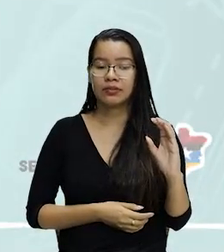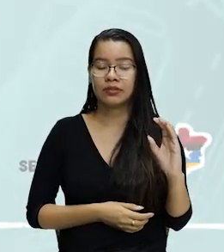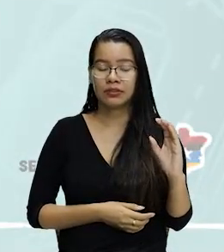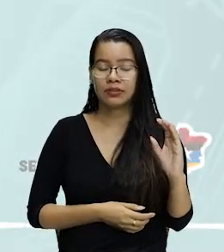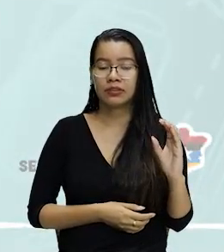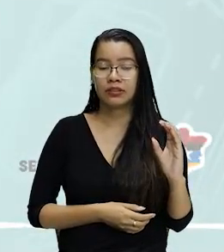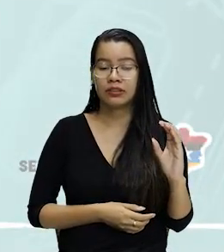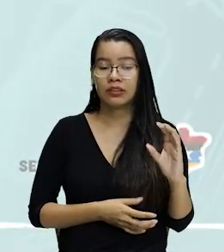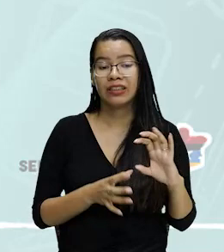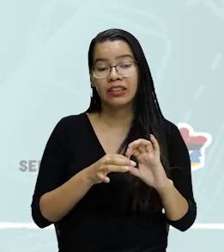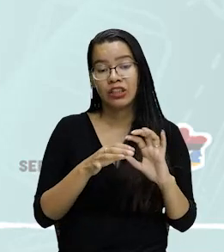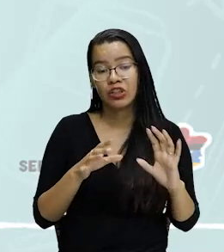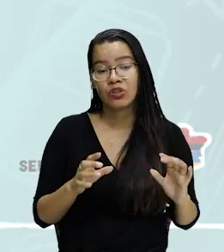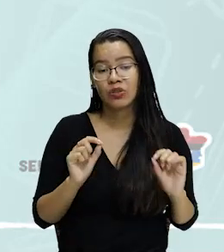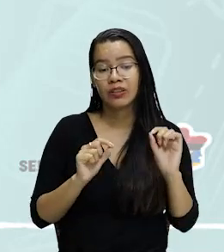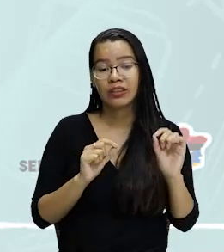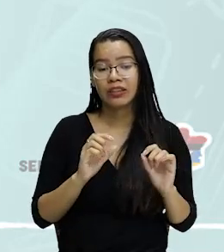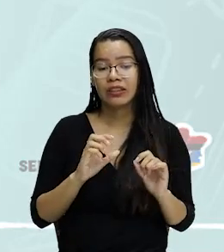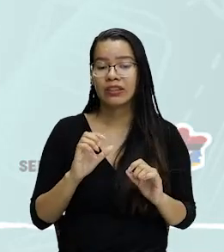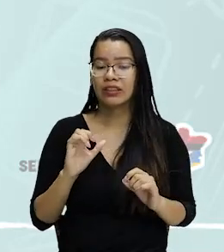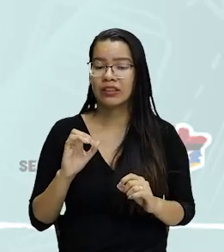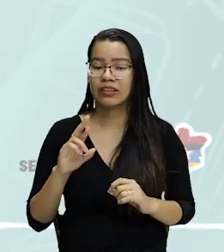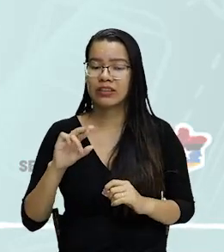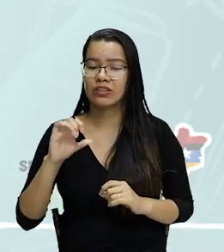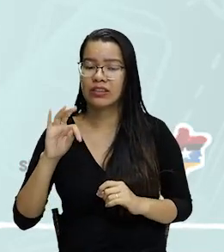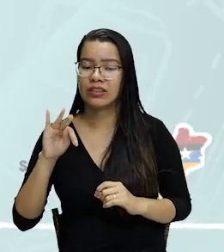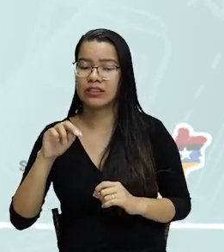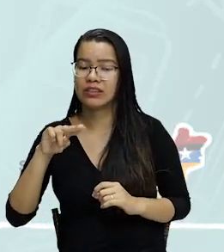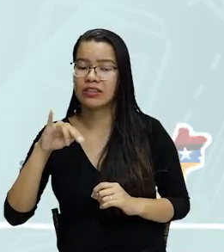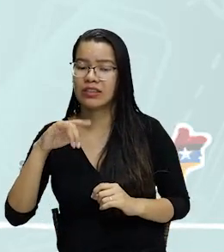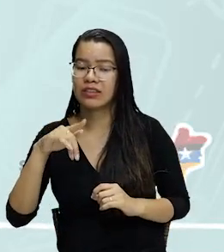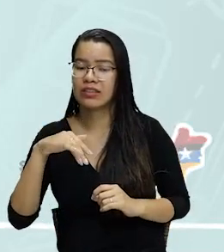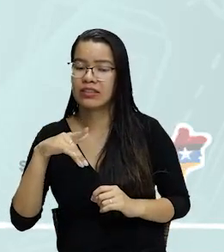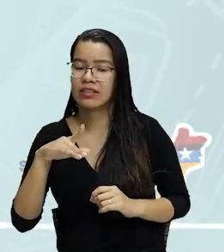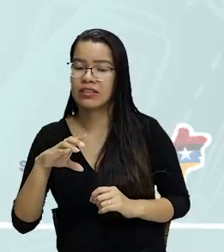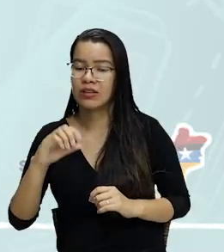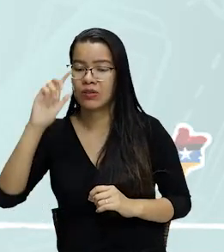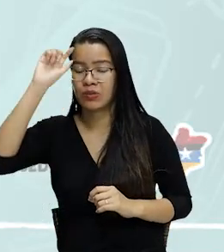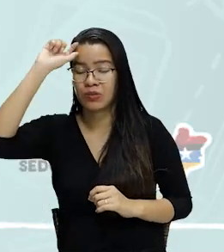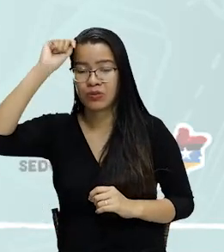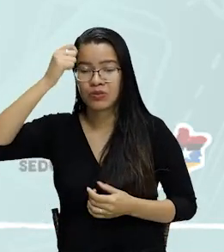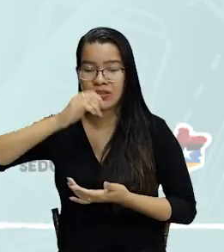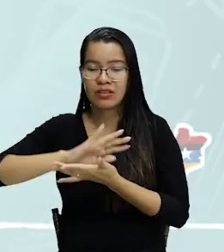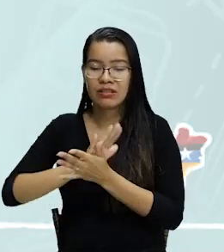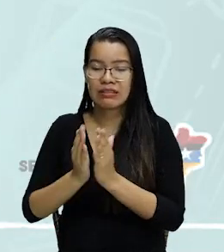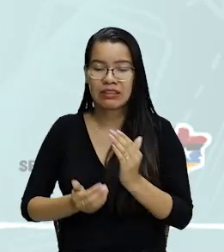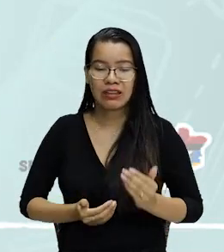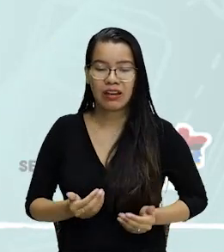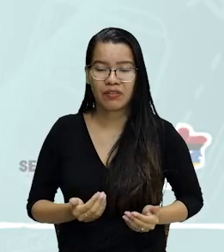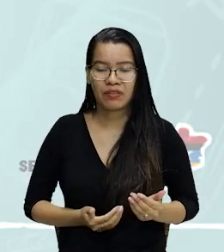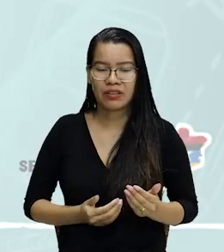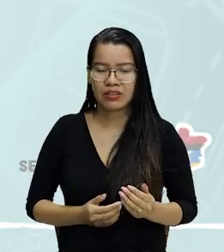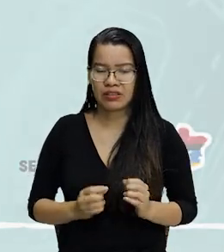fazendo desaparecer as culturas africanas. A letra C ela não faz nenhum sentido. A gente sabe que isso não aconteceu, está muito distante.